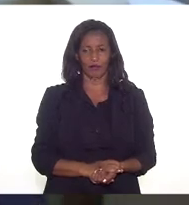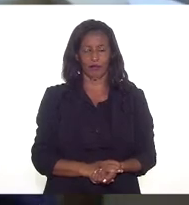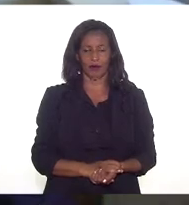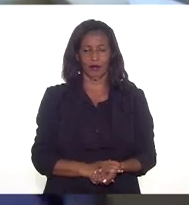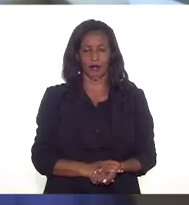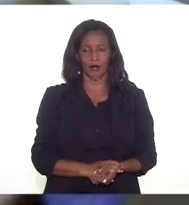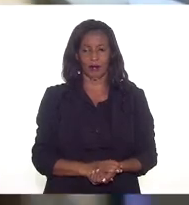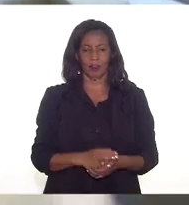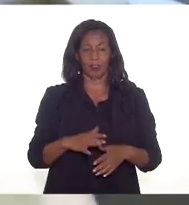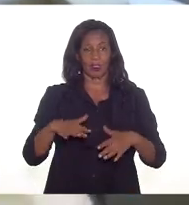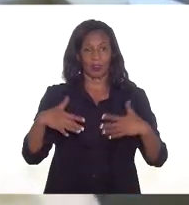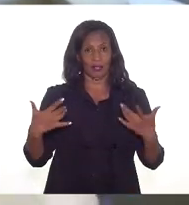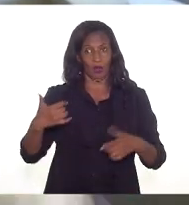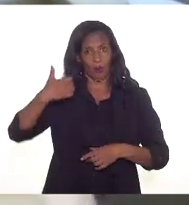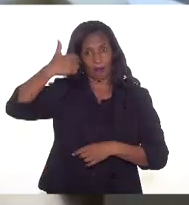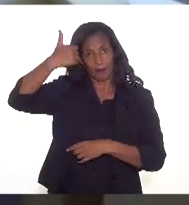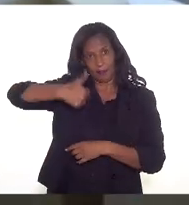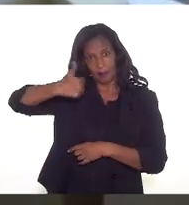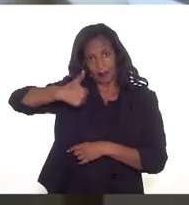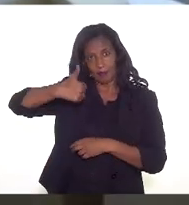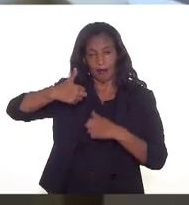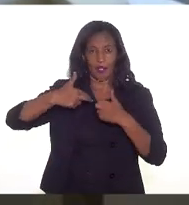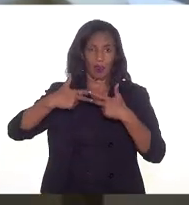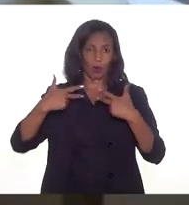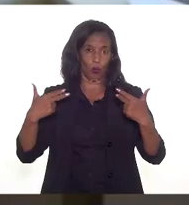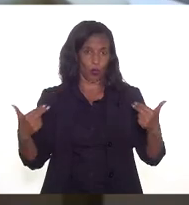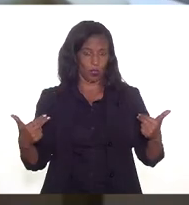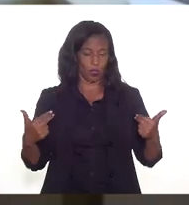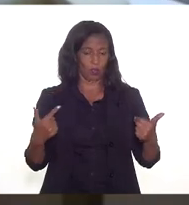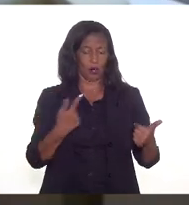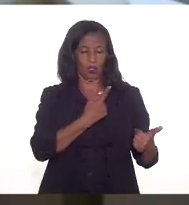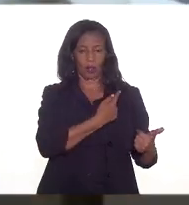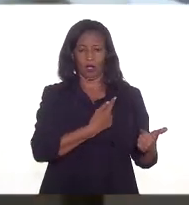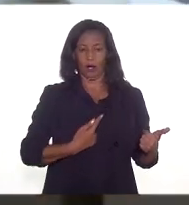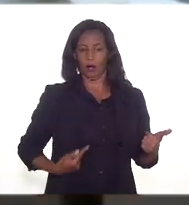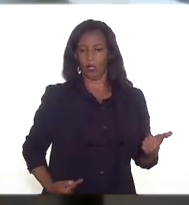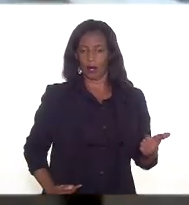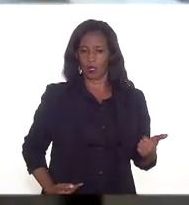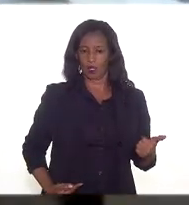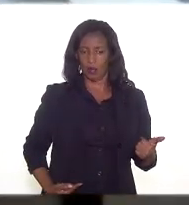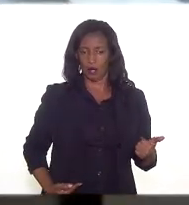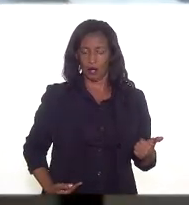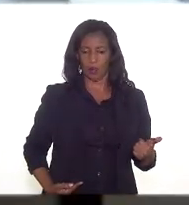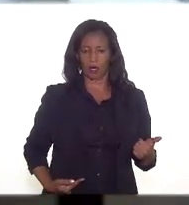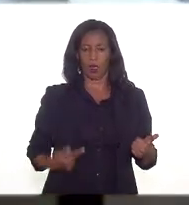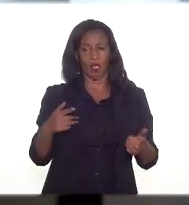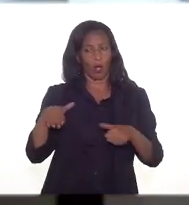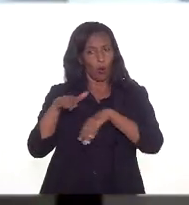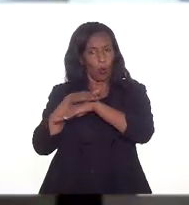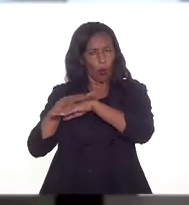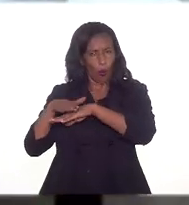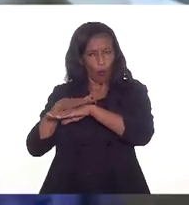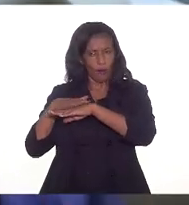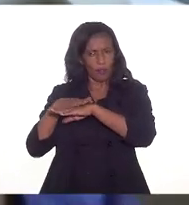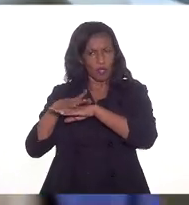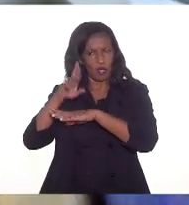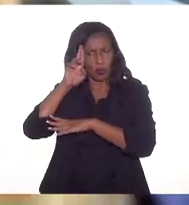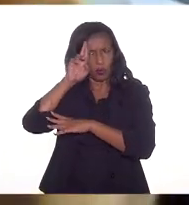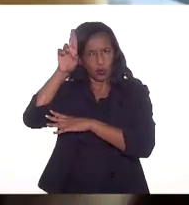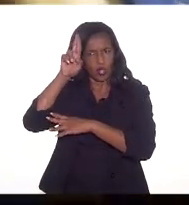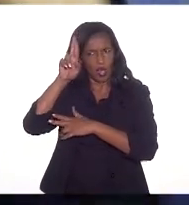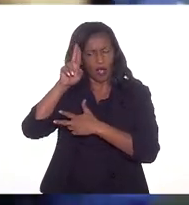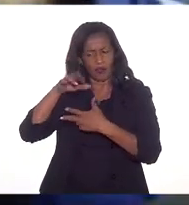Então, a primeira coisa é o governador conversar com os chefes de poderes e os chefes de